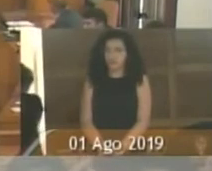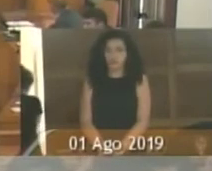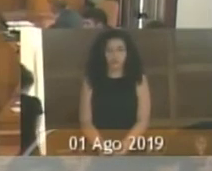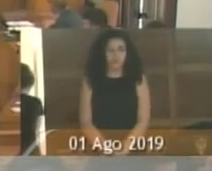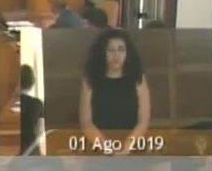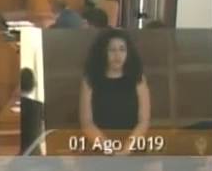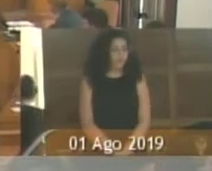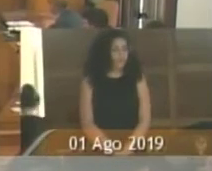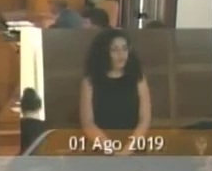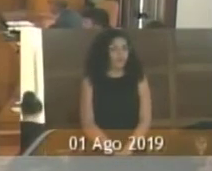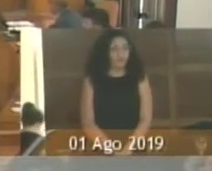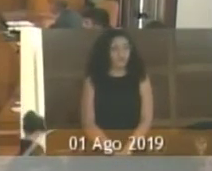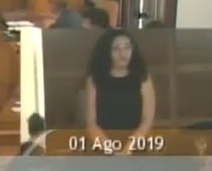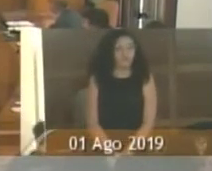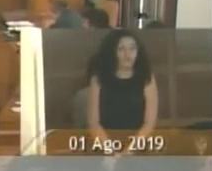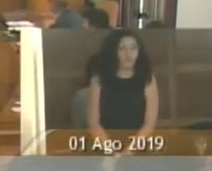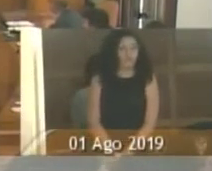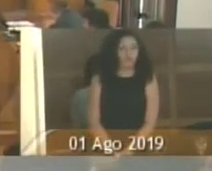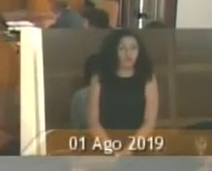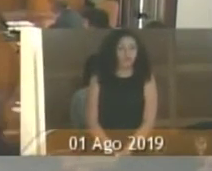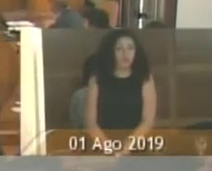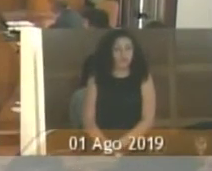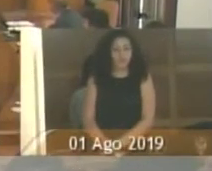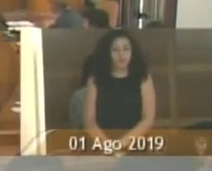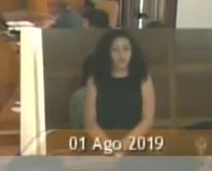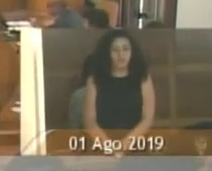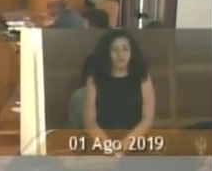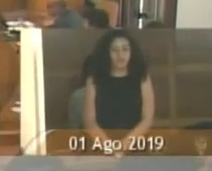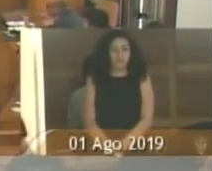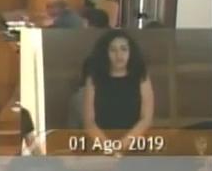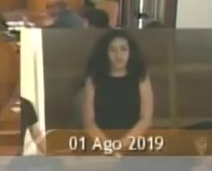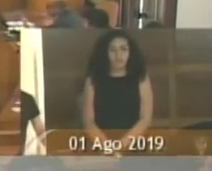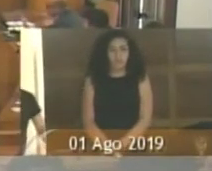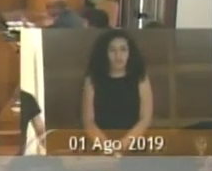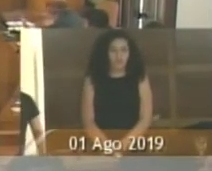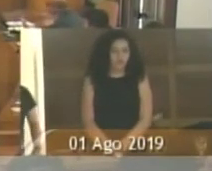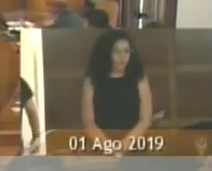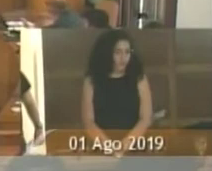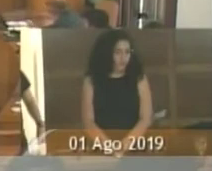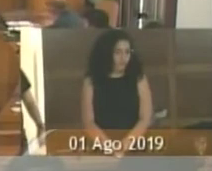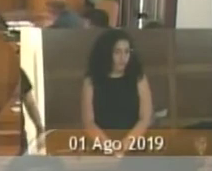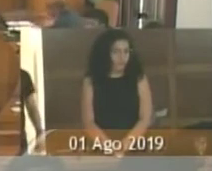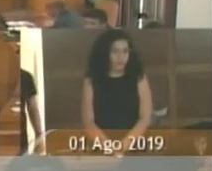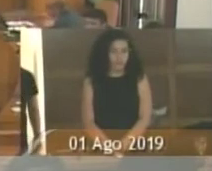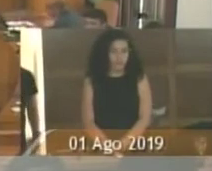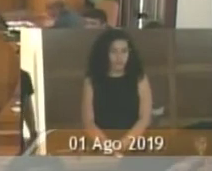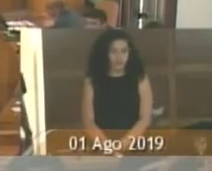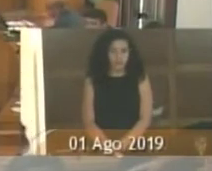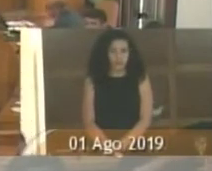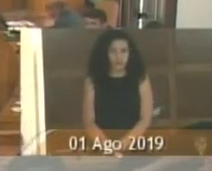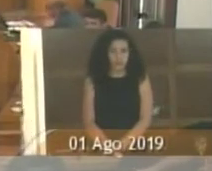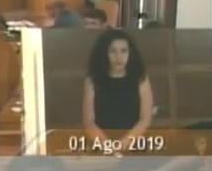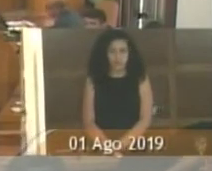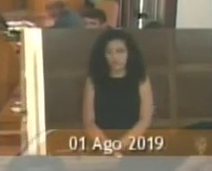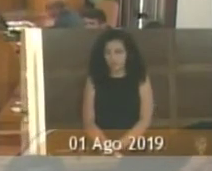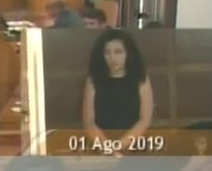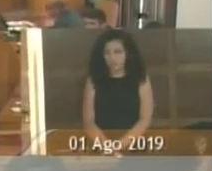Marquinho, vota aí, Marquinho, por favor. Jean, vota aí, por favor. Léo. Pastor.